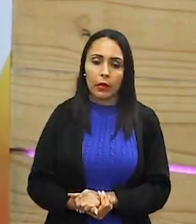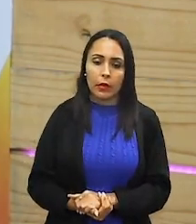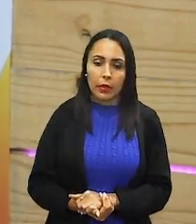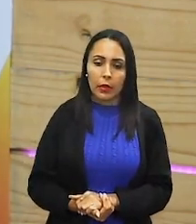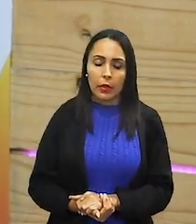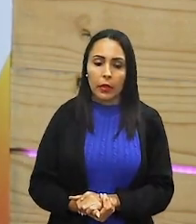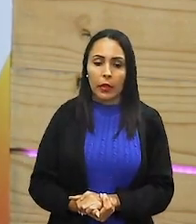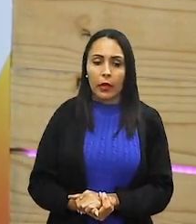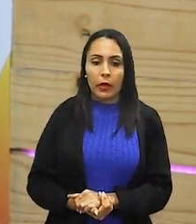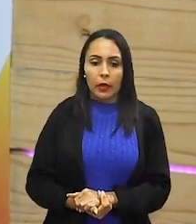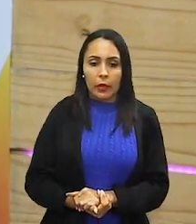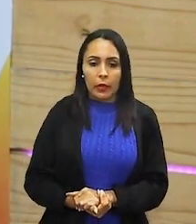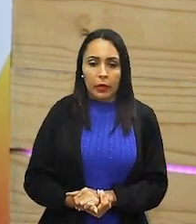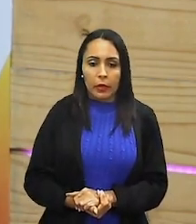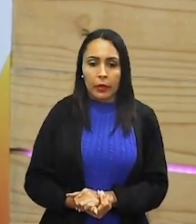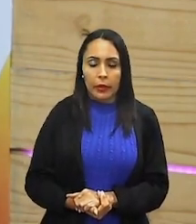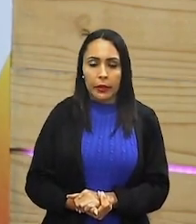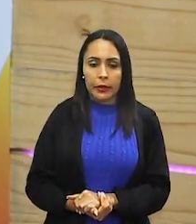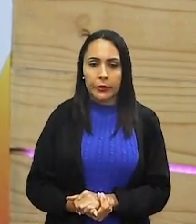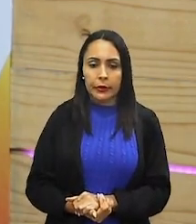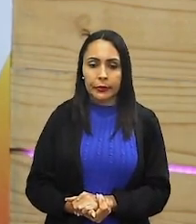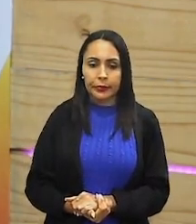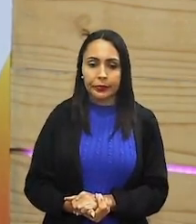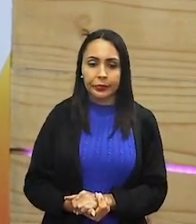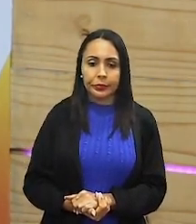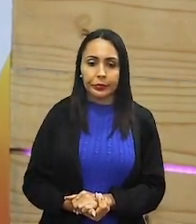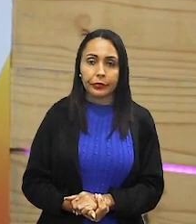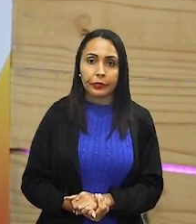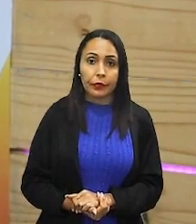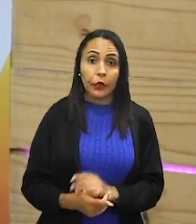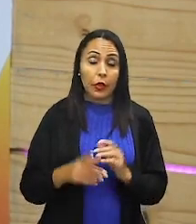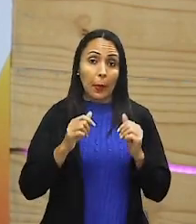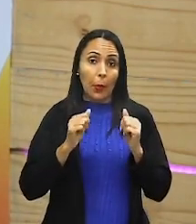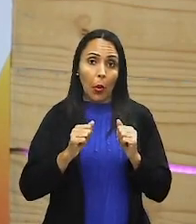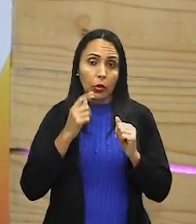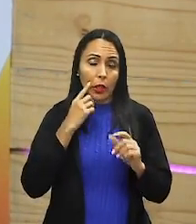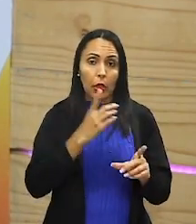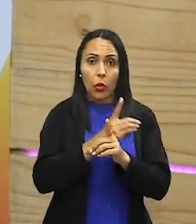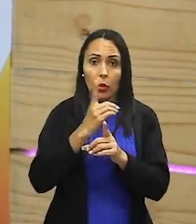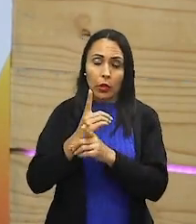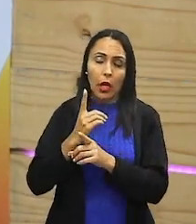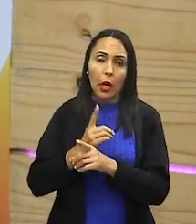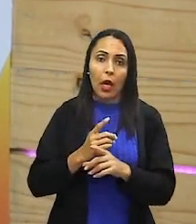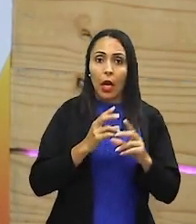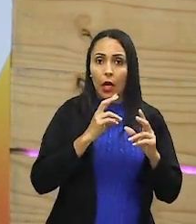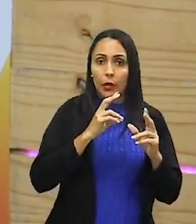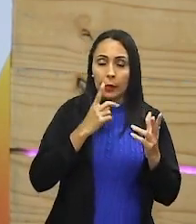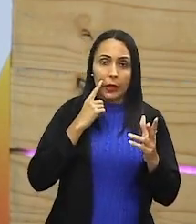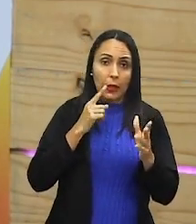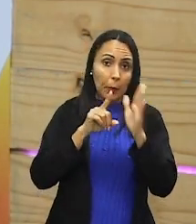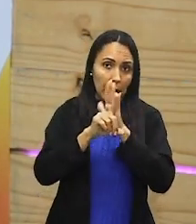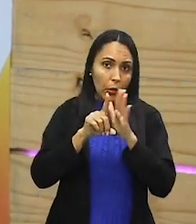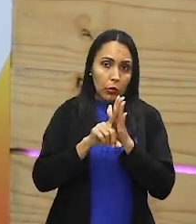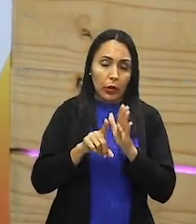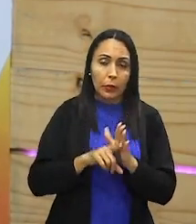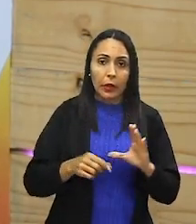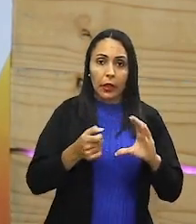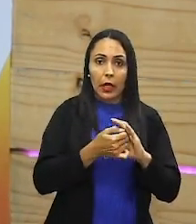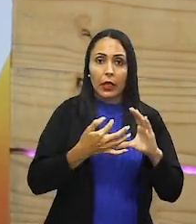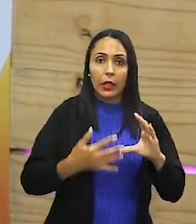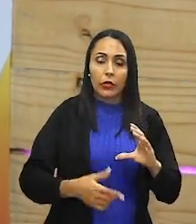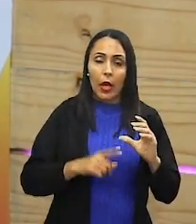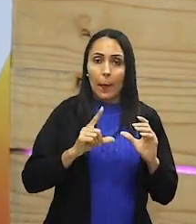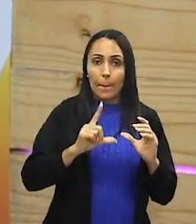ele é o menor de todos. Tá? E vocês podem encontrar questões por aí que vai usar lá como característica. Vírus é a